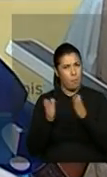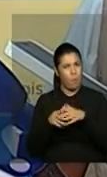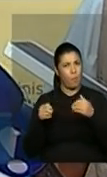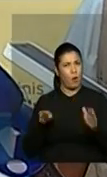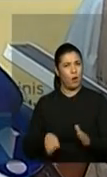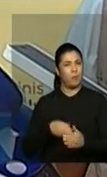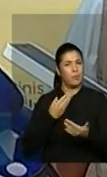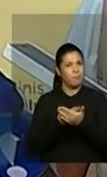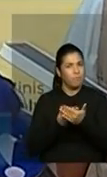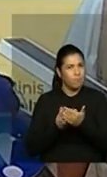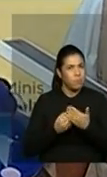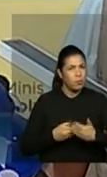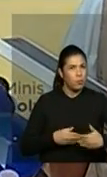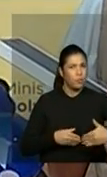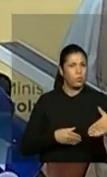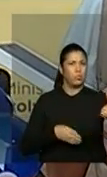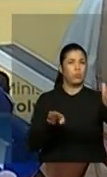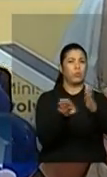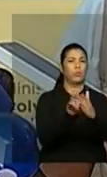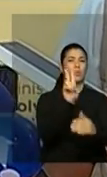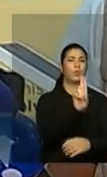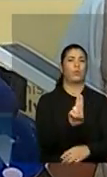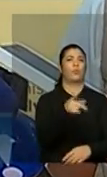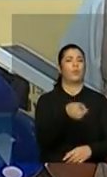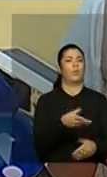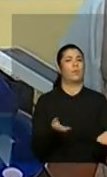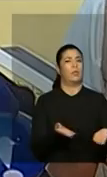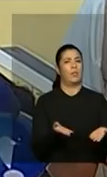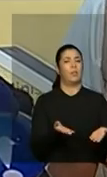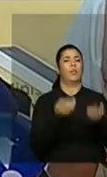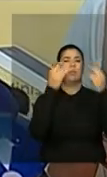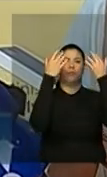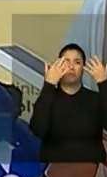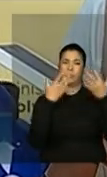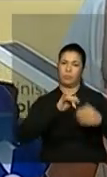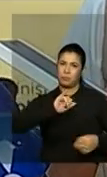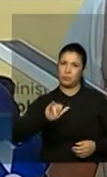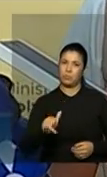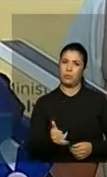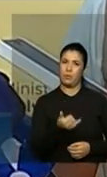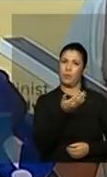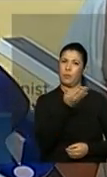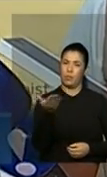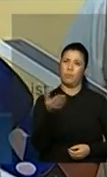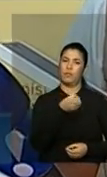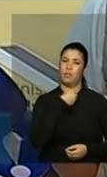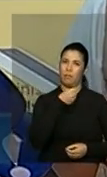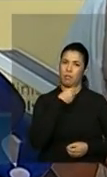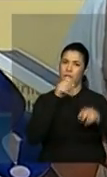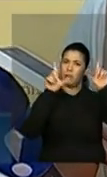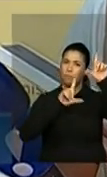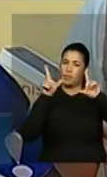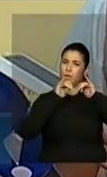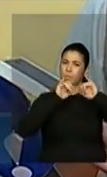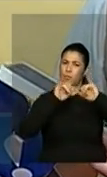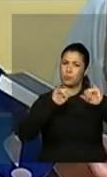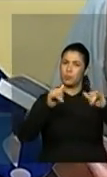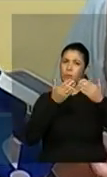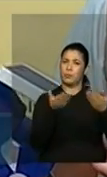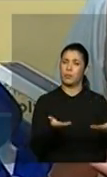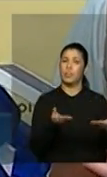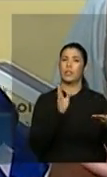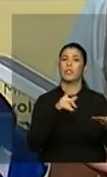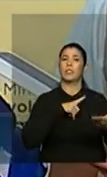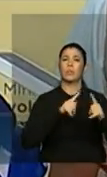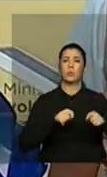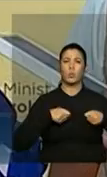um esforço grande nesse sentido. E eu comentei também, e eu queria aproveitar aqui a imprensa para nos ajudar nisso, que nós temos